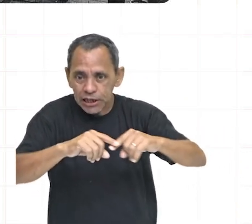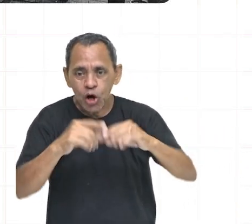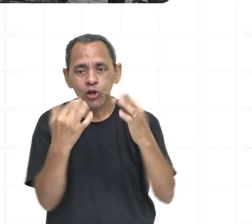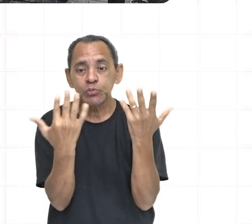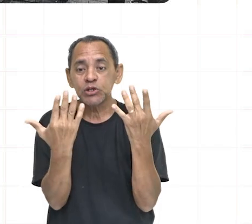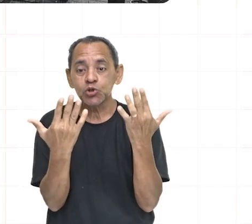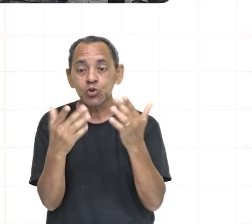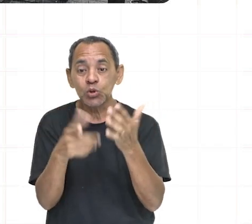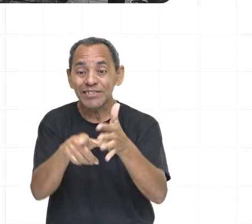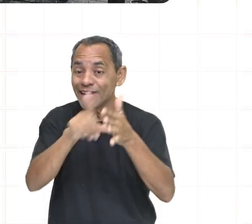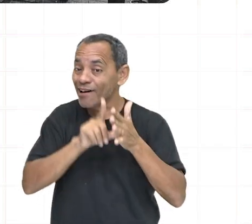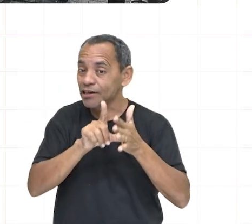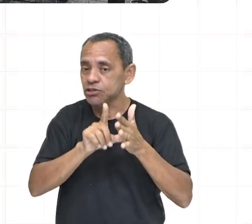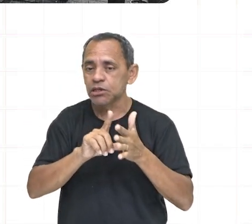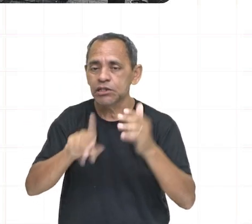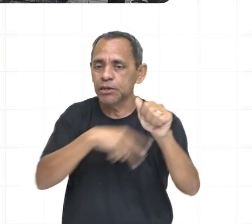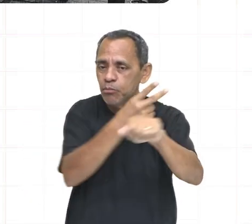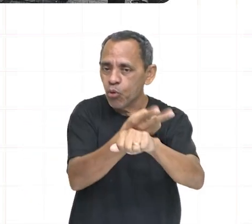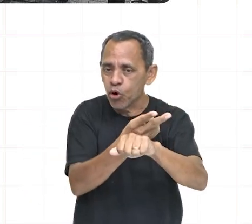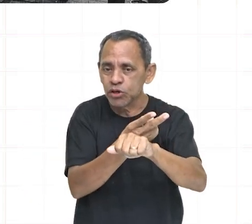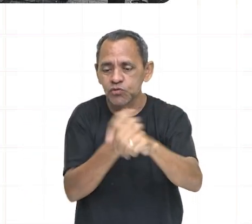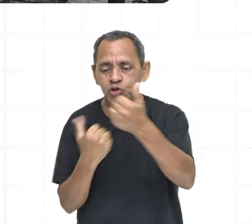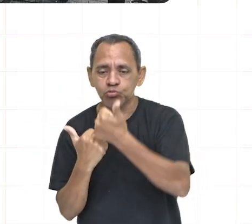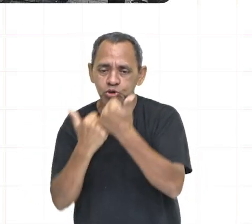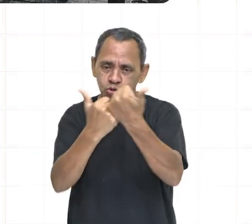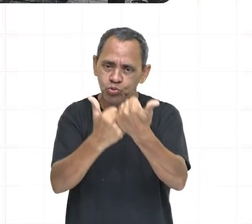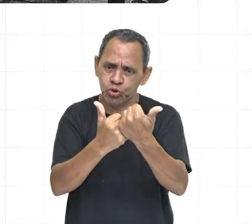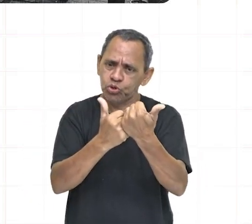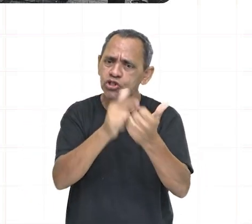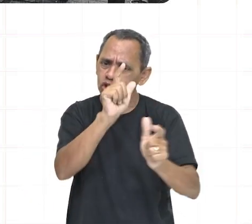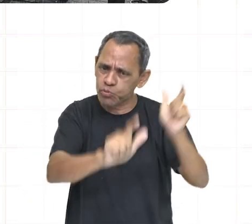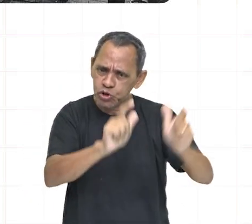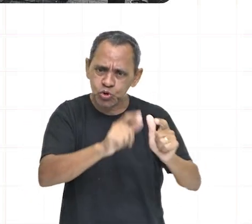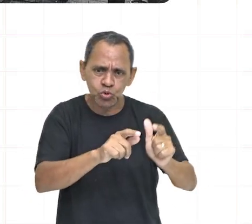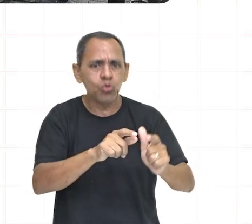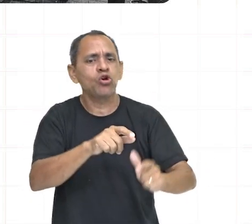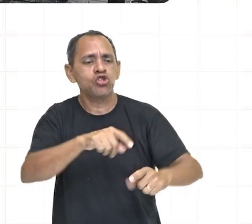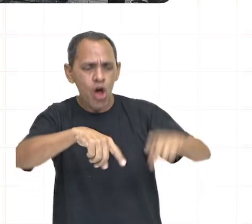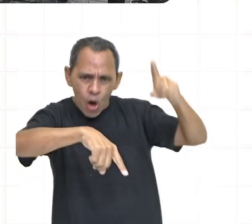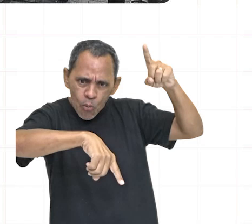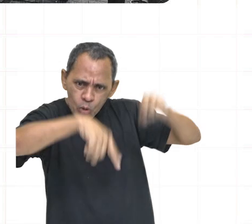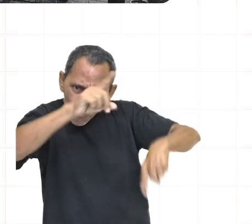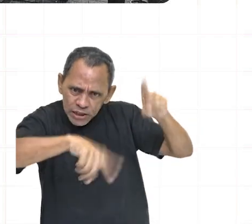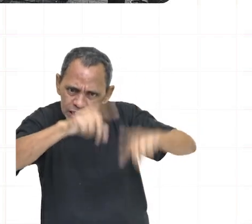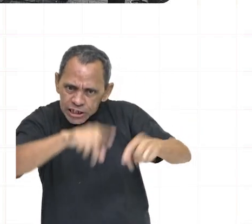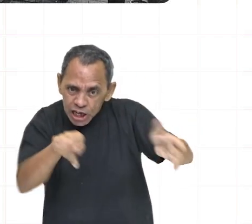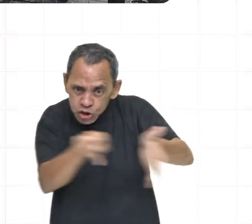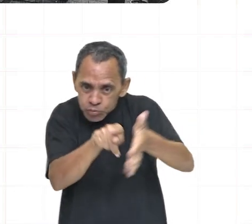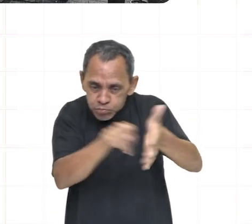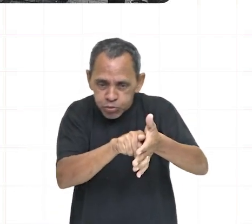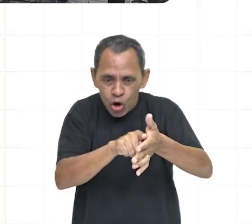trabalhadores acabou sendo simplificado, diminuindo o número de trabalhadores e,